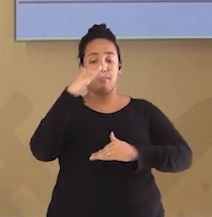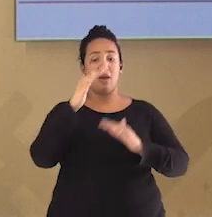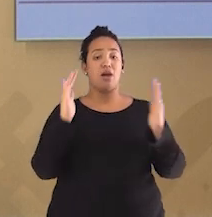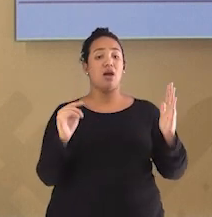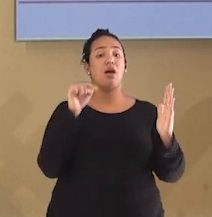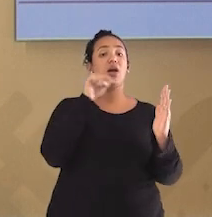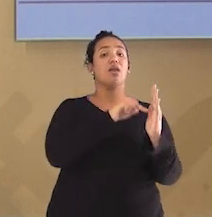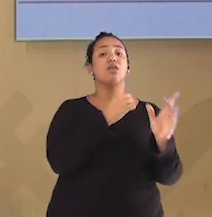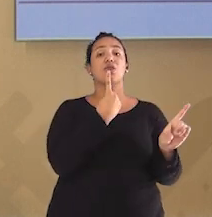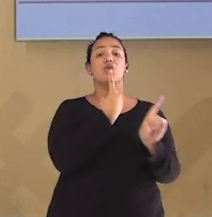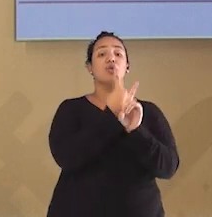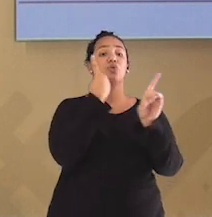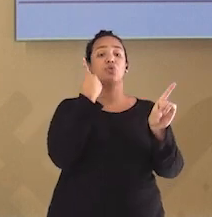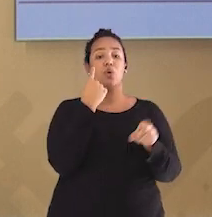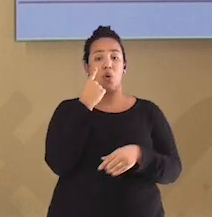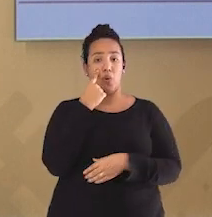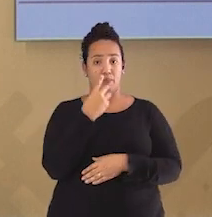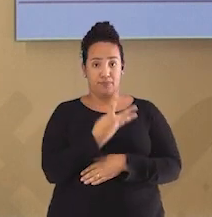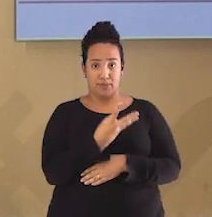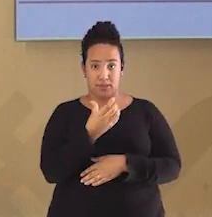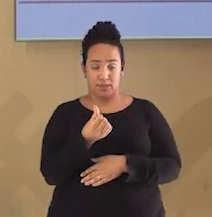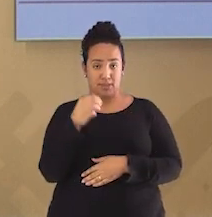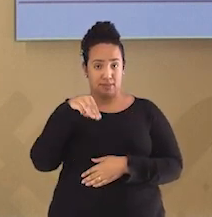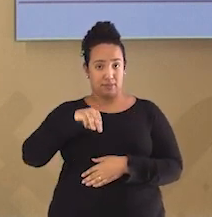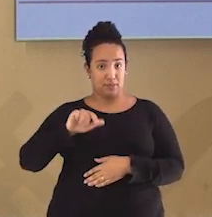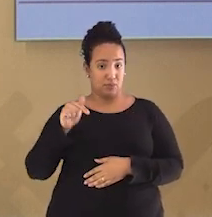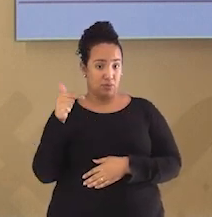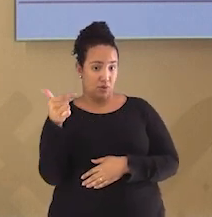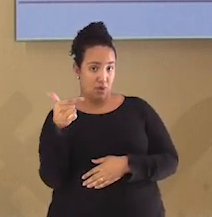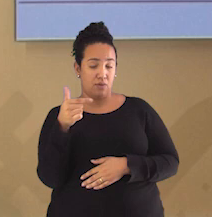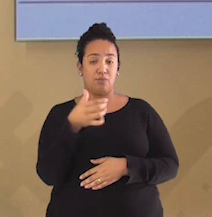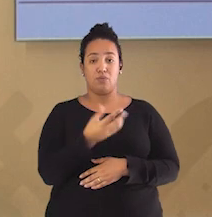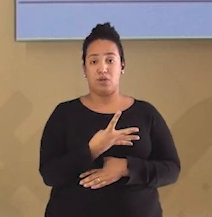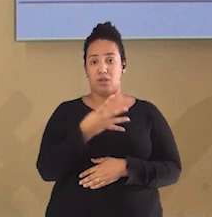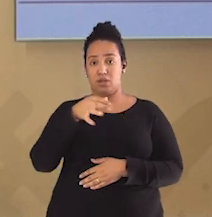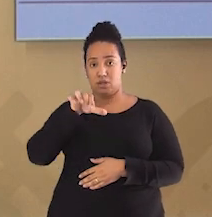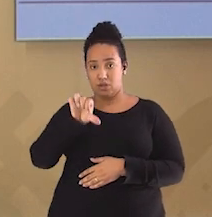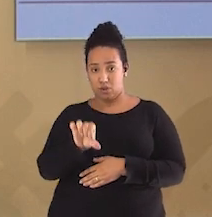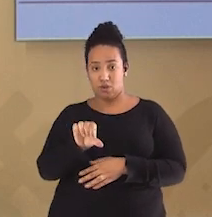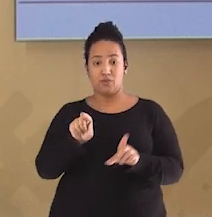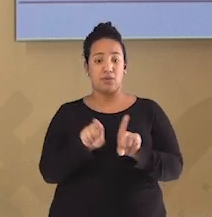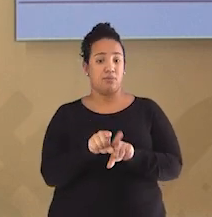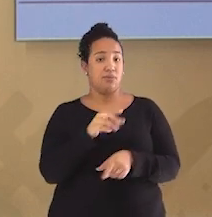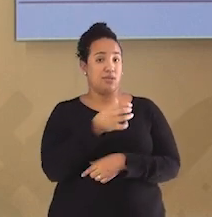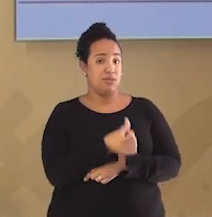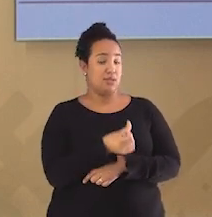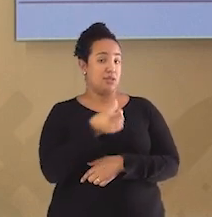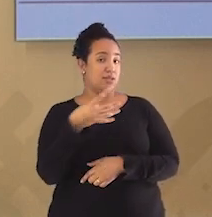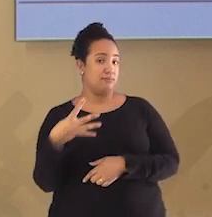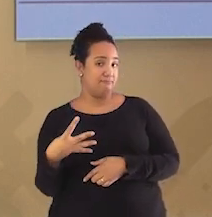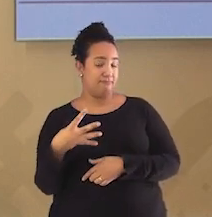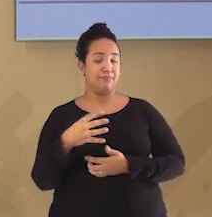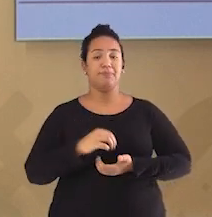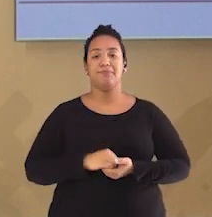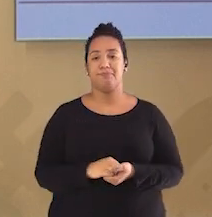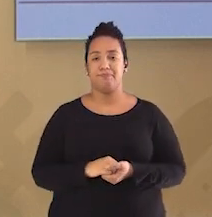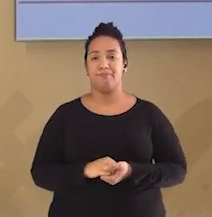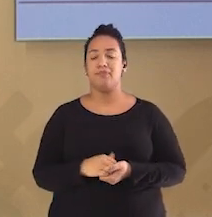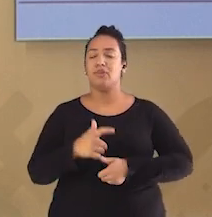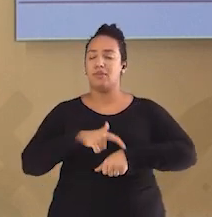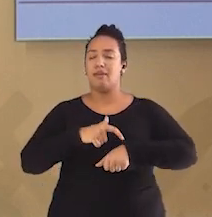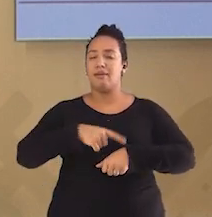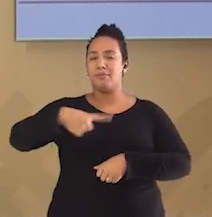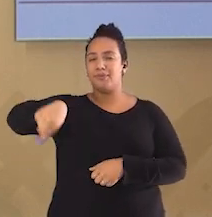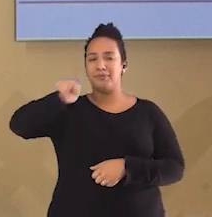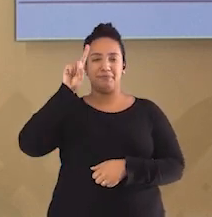dos quadrados, que tem área 36 metros quadrados, 49 metros quadrados e 64 metros